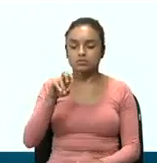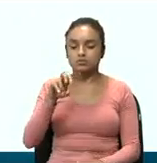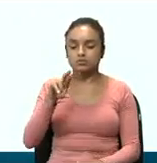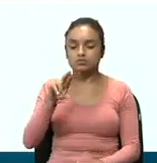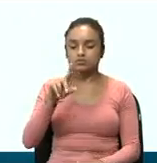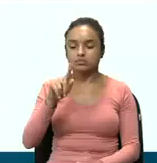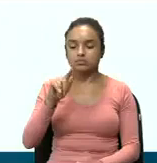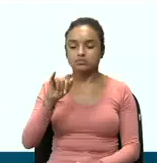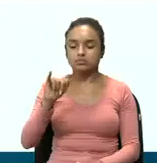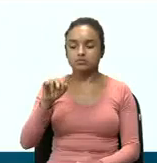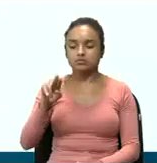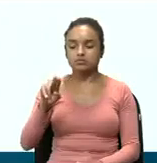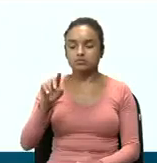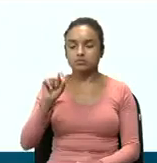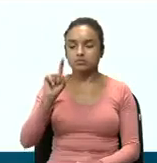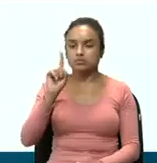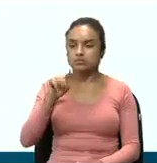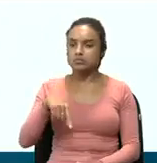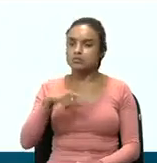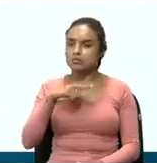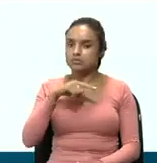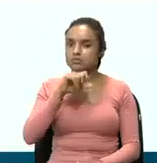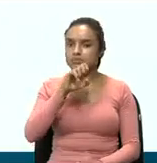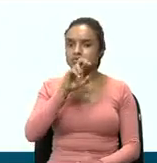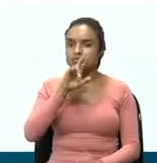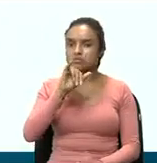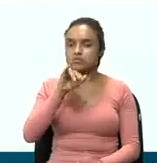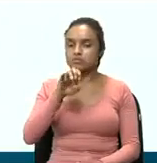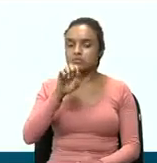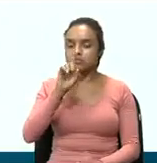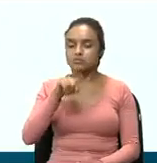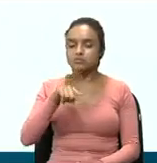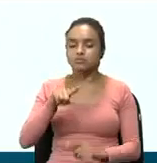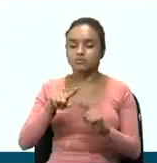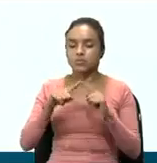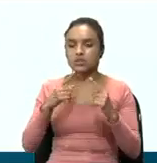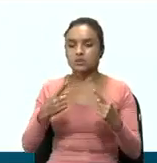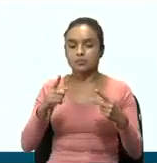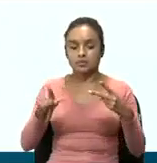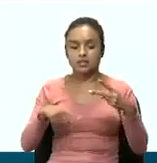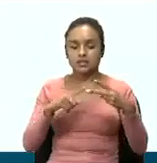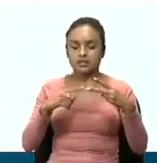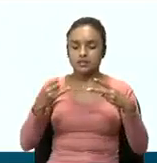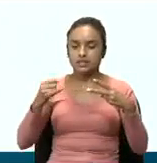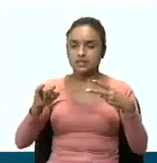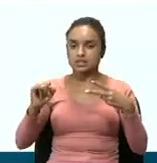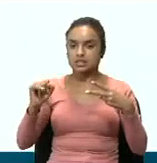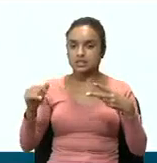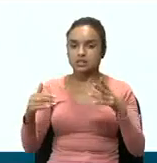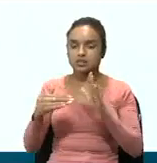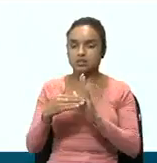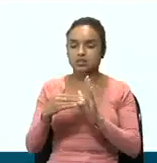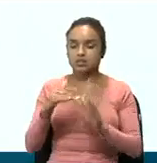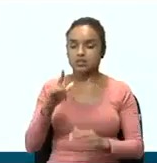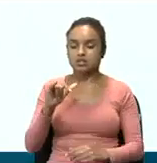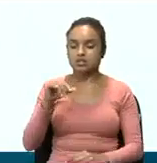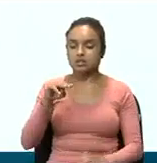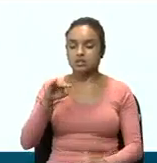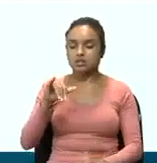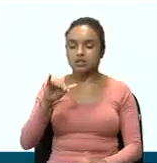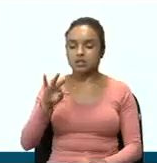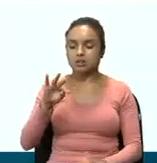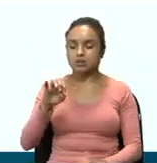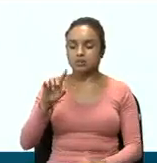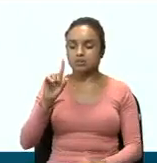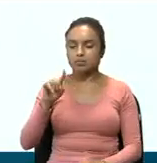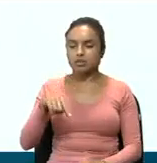série convergente. Segundo, se esse limite, se L,